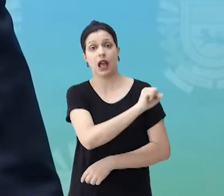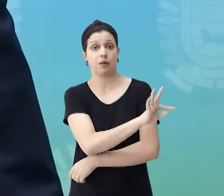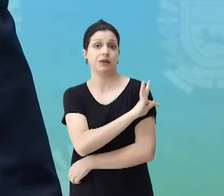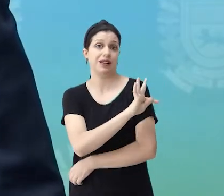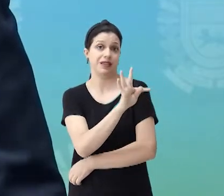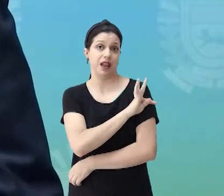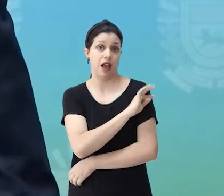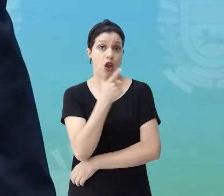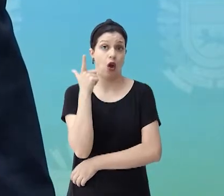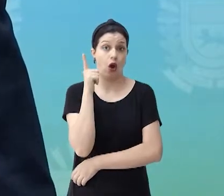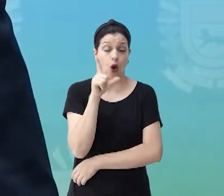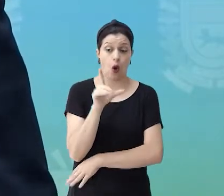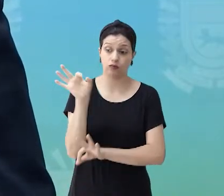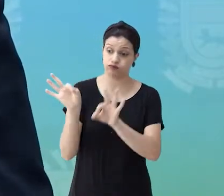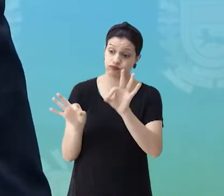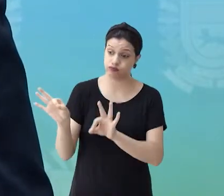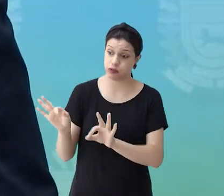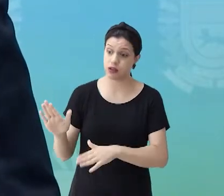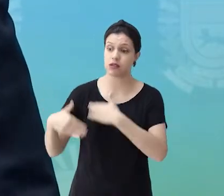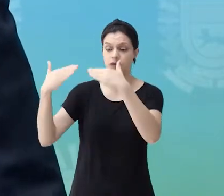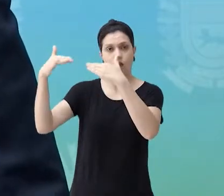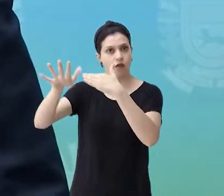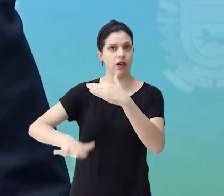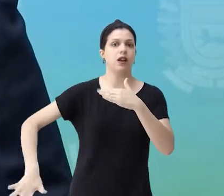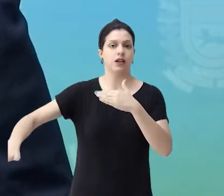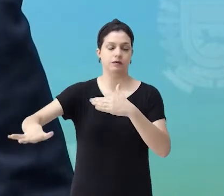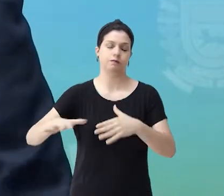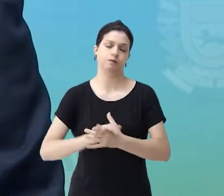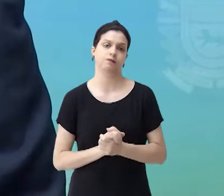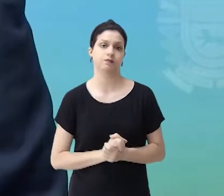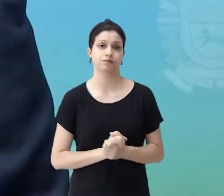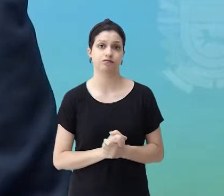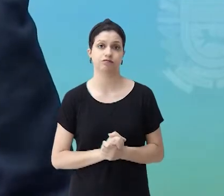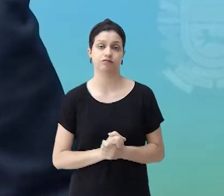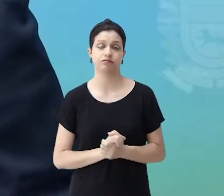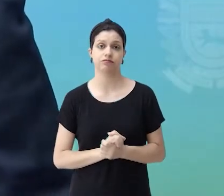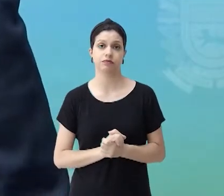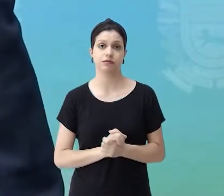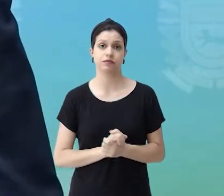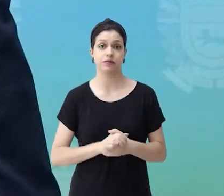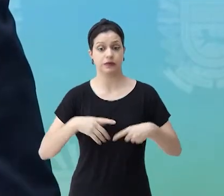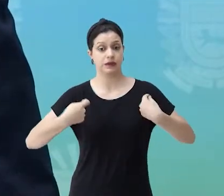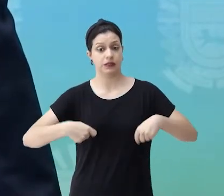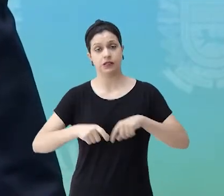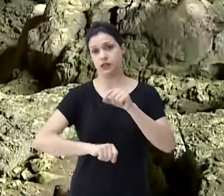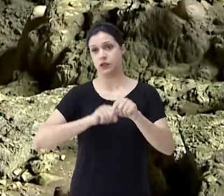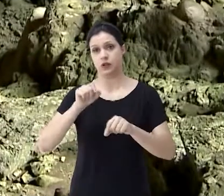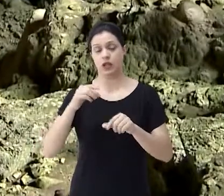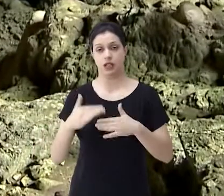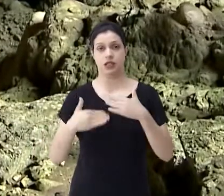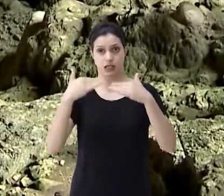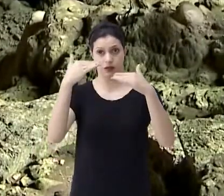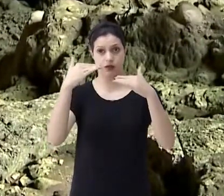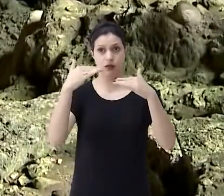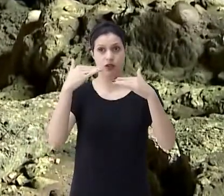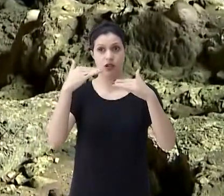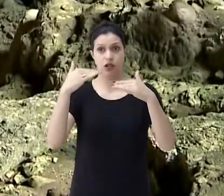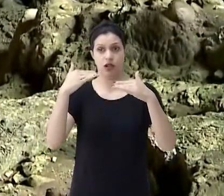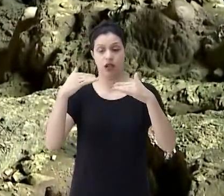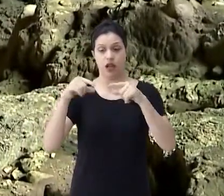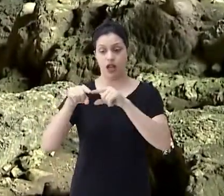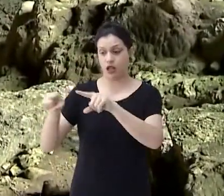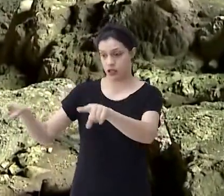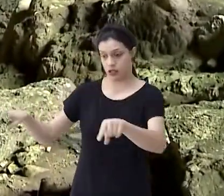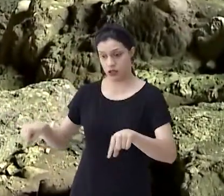respostas efetivas, técnicas, para o desenvolvimento dessa região, através